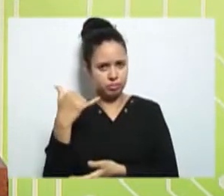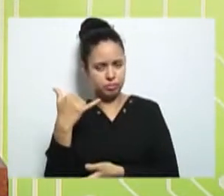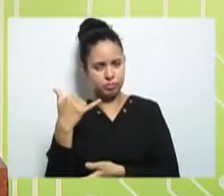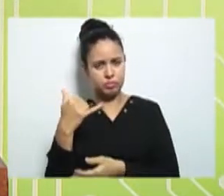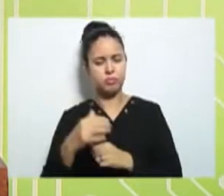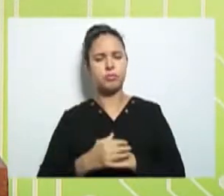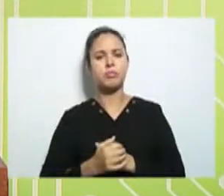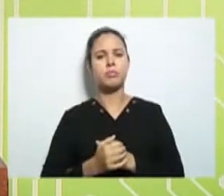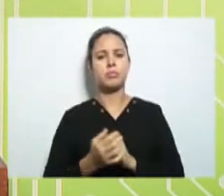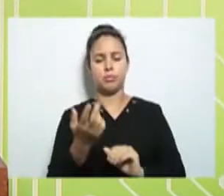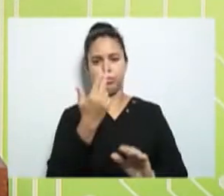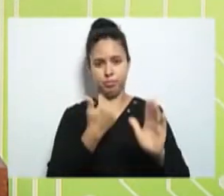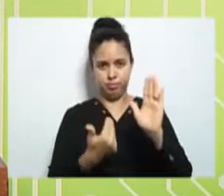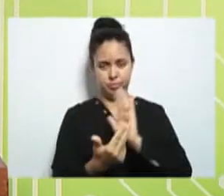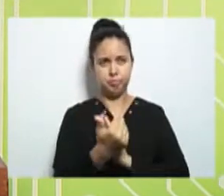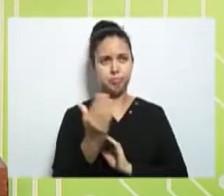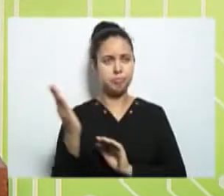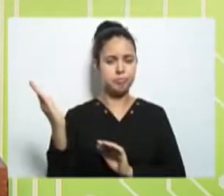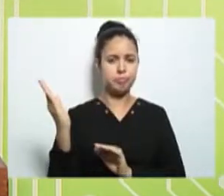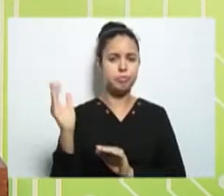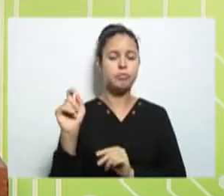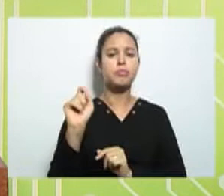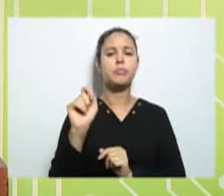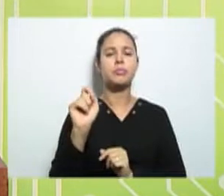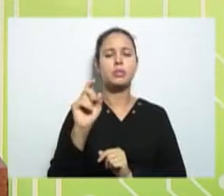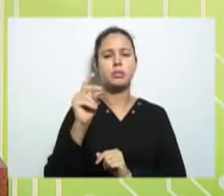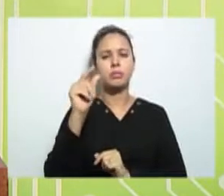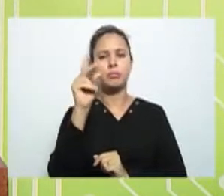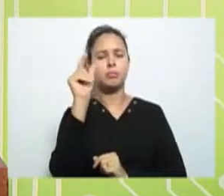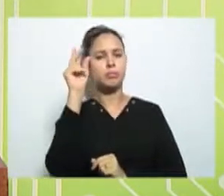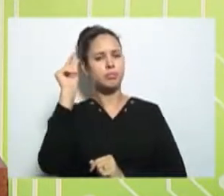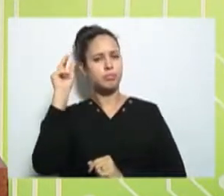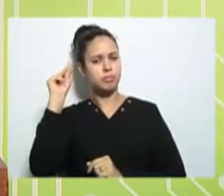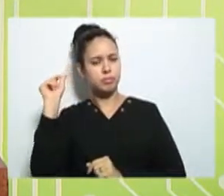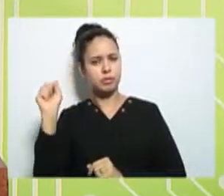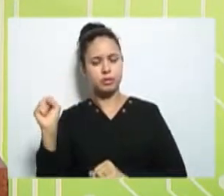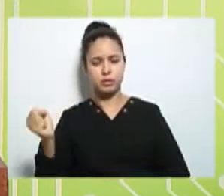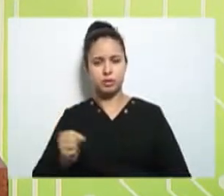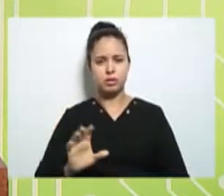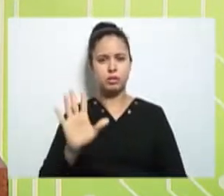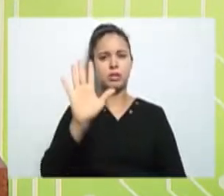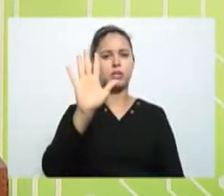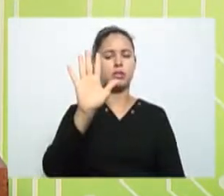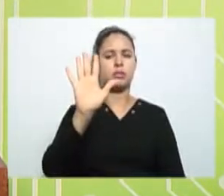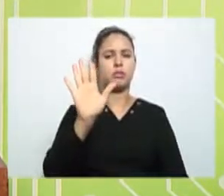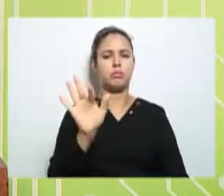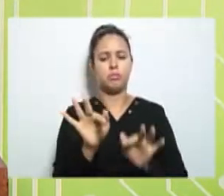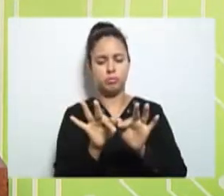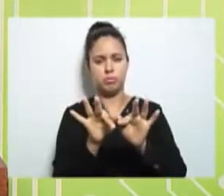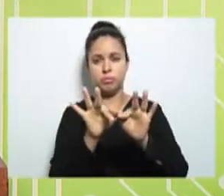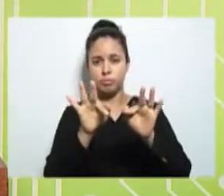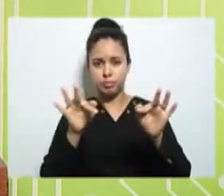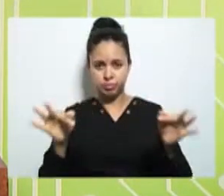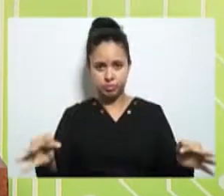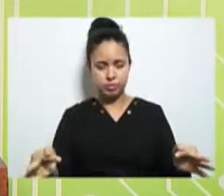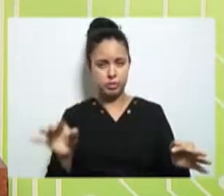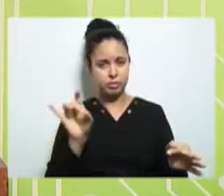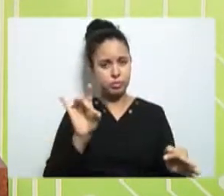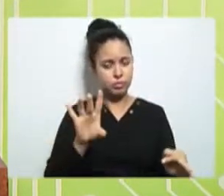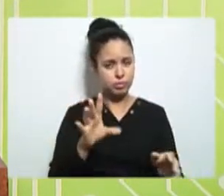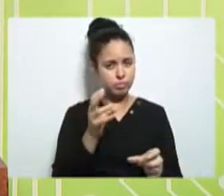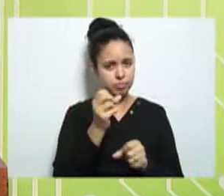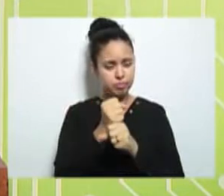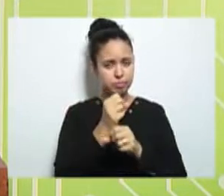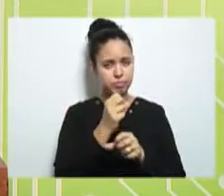caro, equipamento muito caro, equipamento que não fazia muitas operações, tá? Um equipamento ruim,